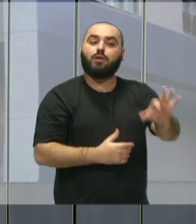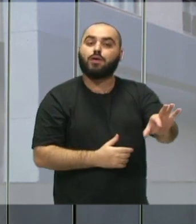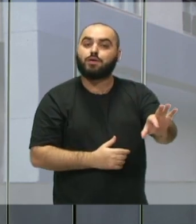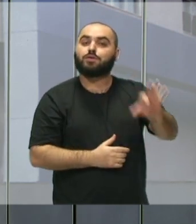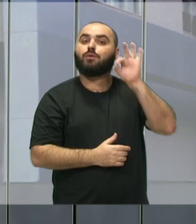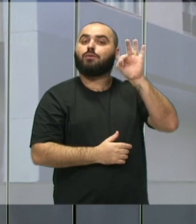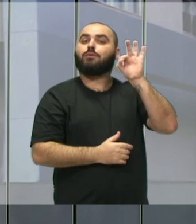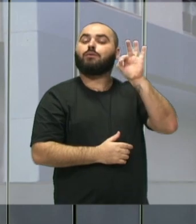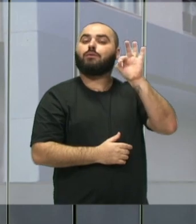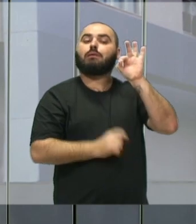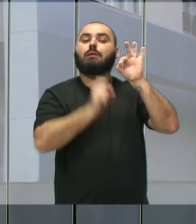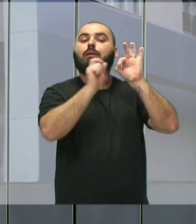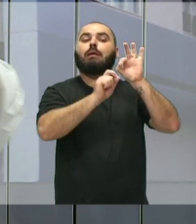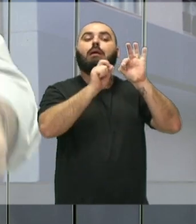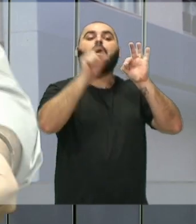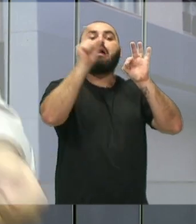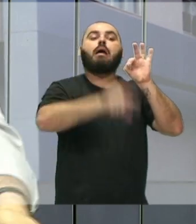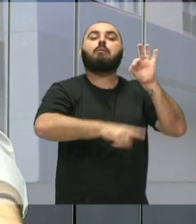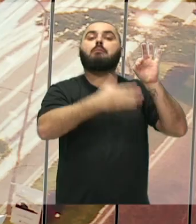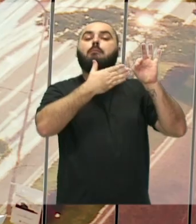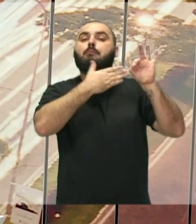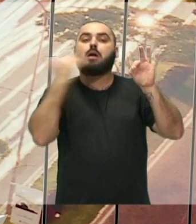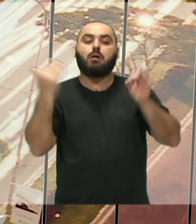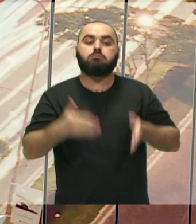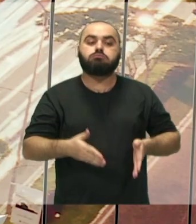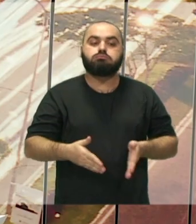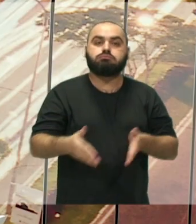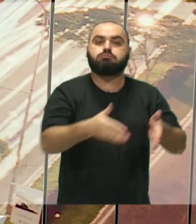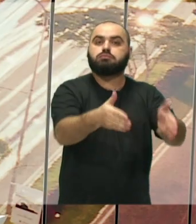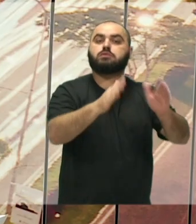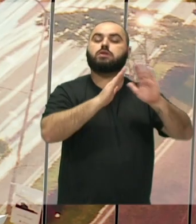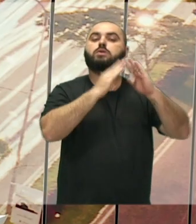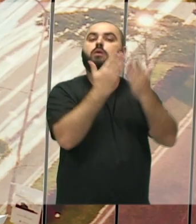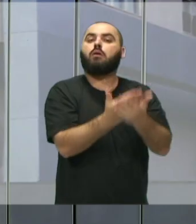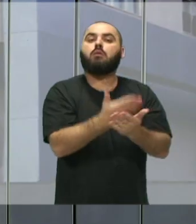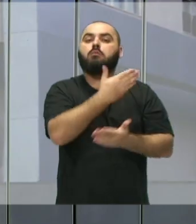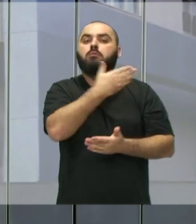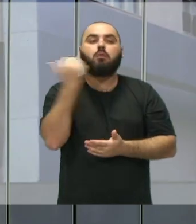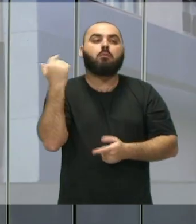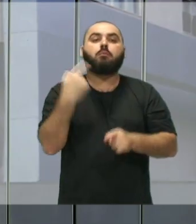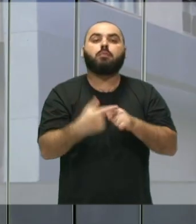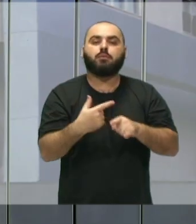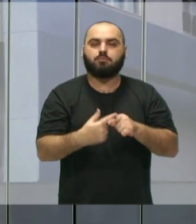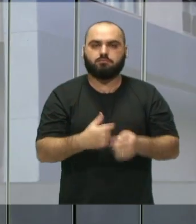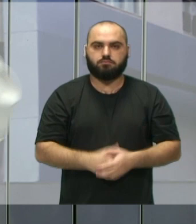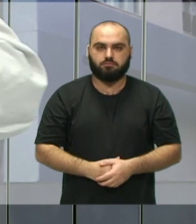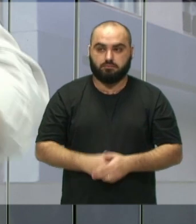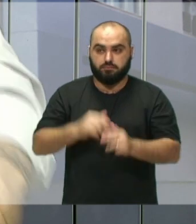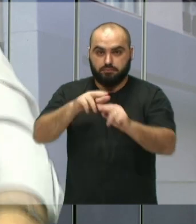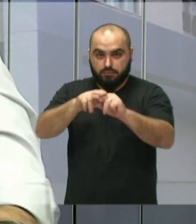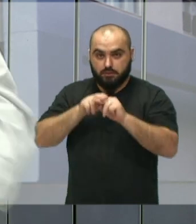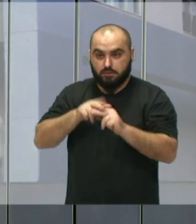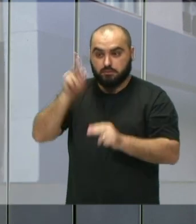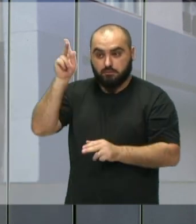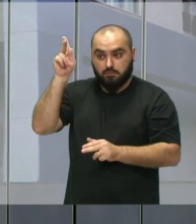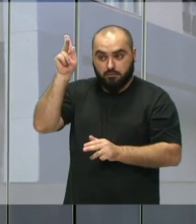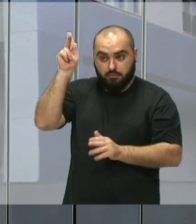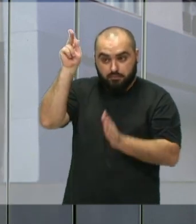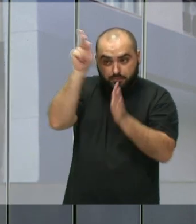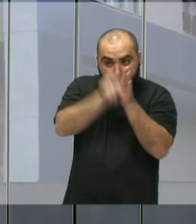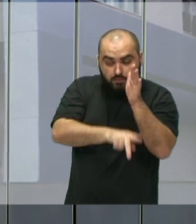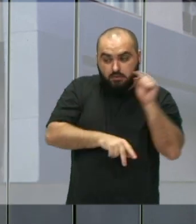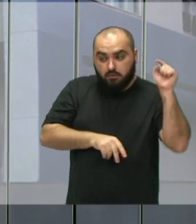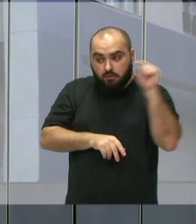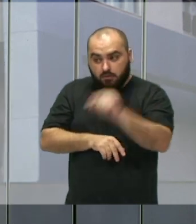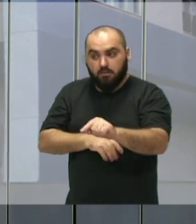decidir qual é o melhor rumo para aquela unidade de ensino. Então nós fizemos esse projeto, colocamos aqui